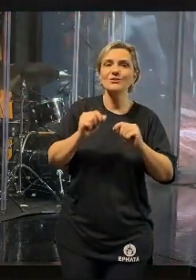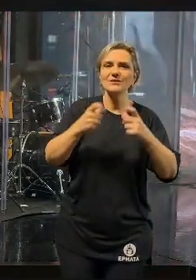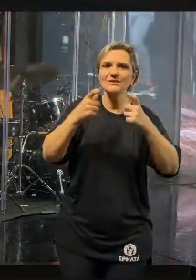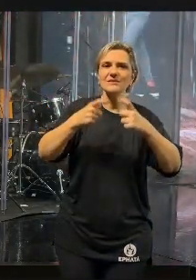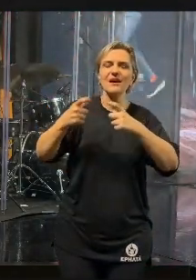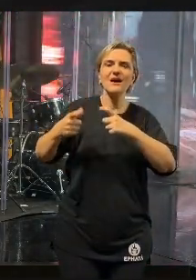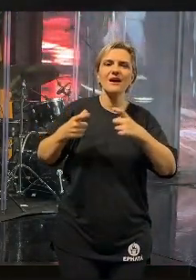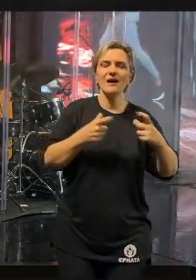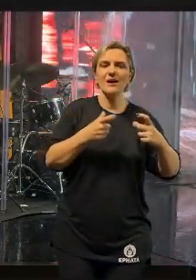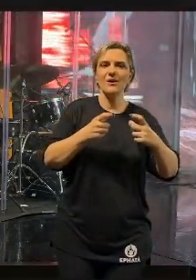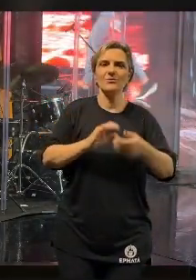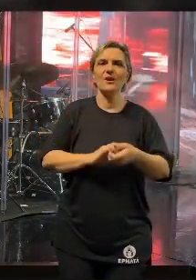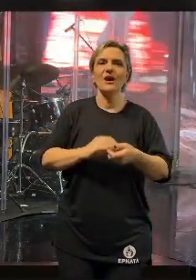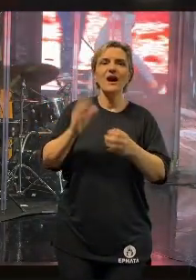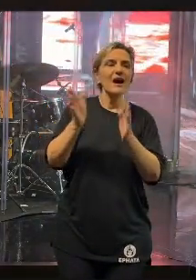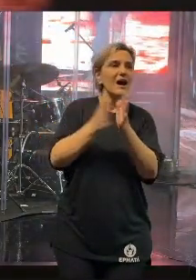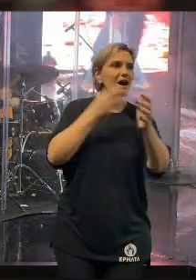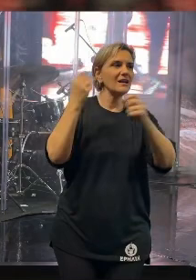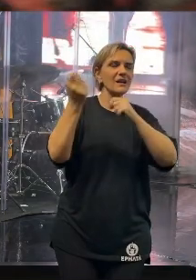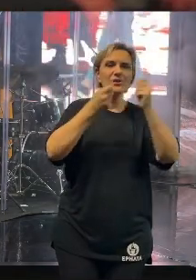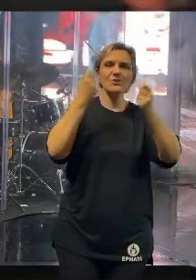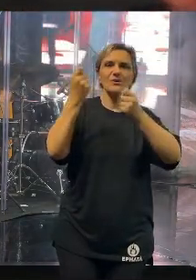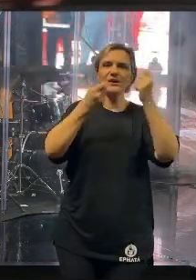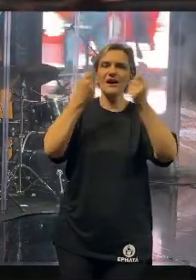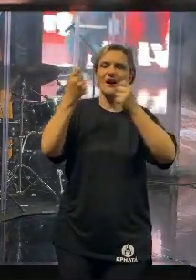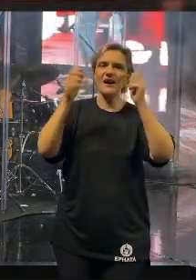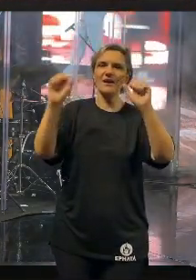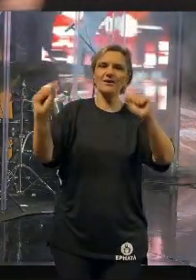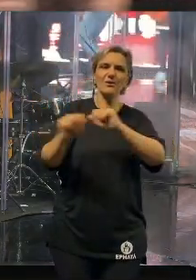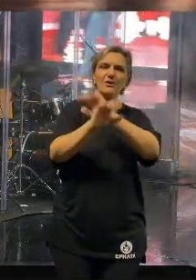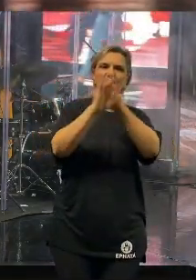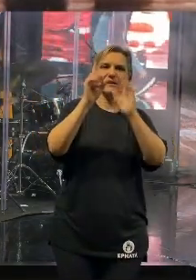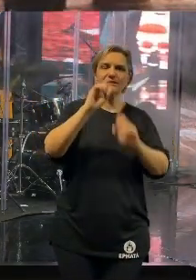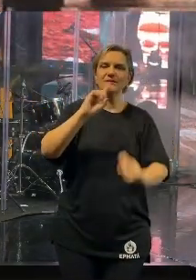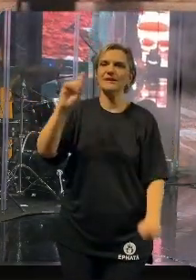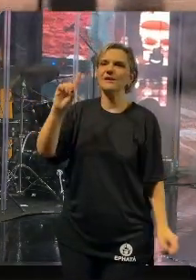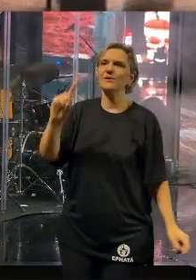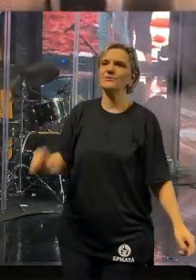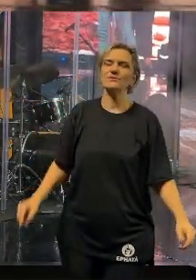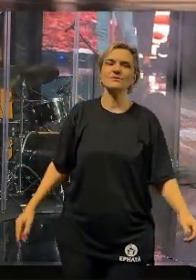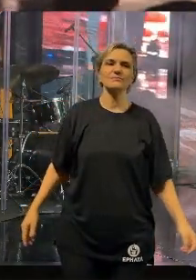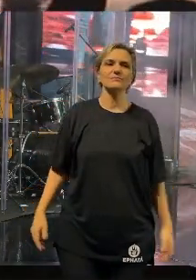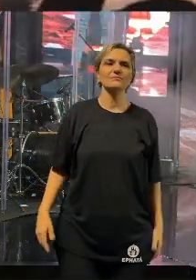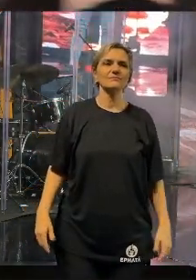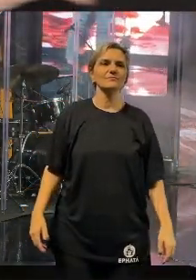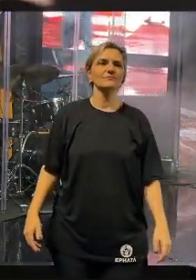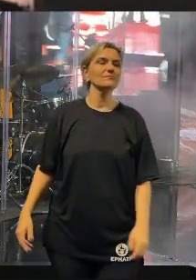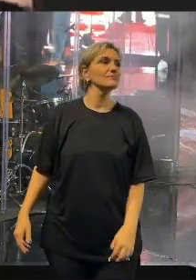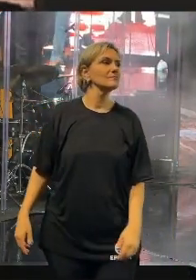para dar um aleluia, para dar um glória a Deus.